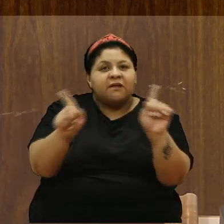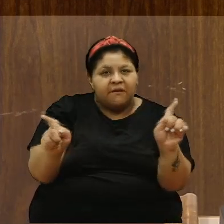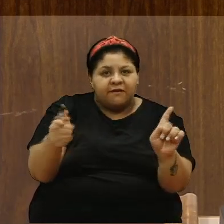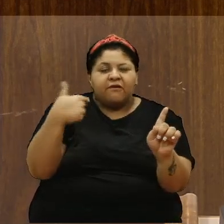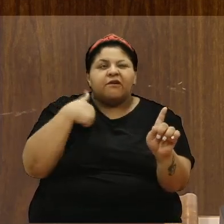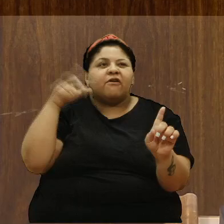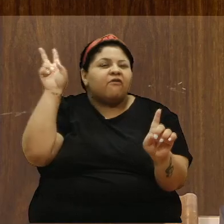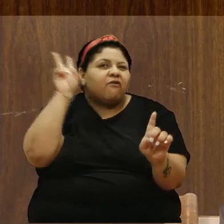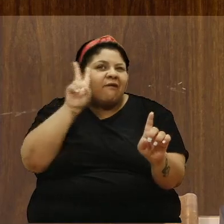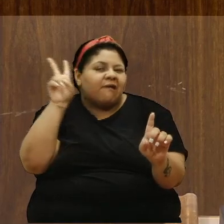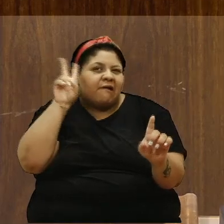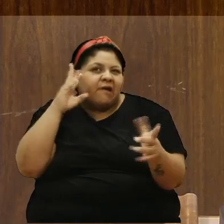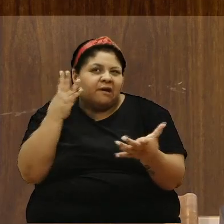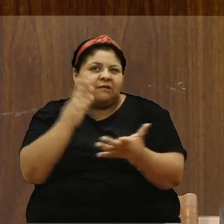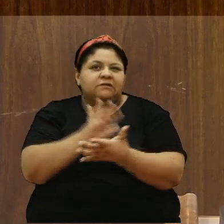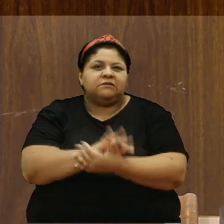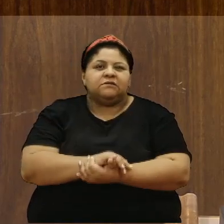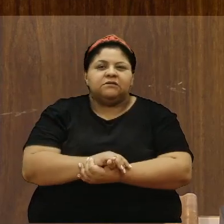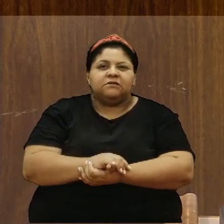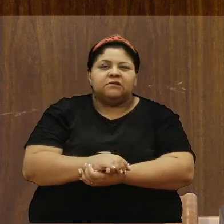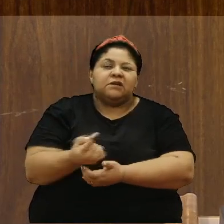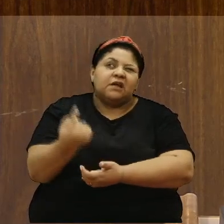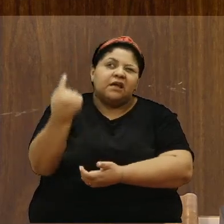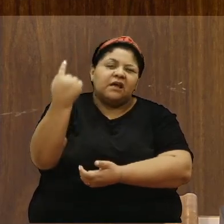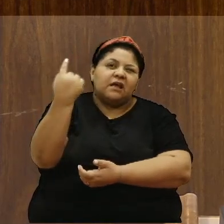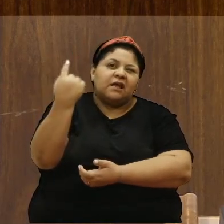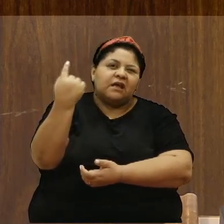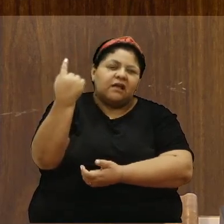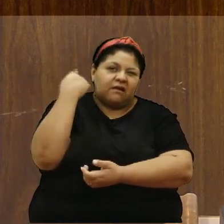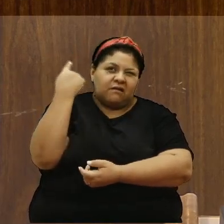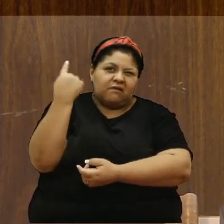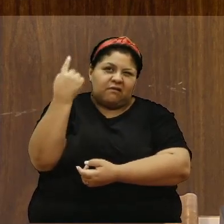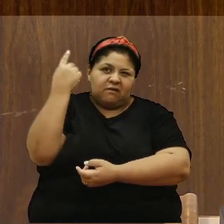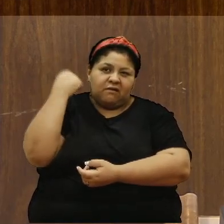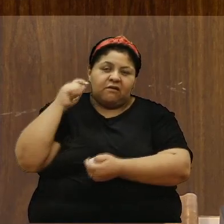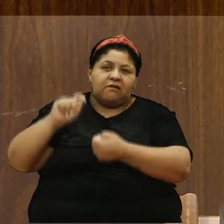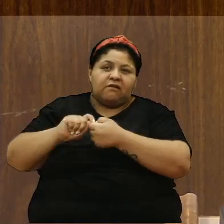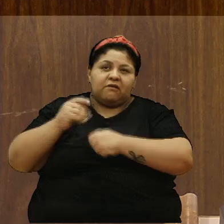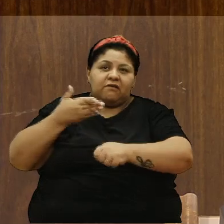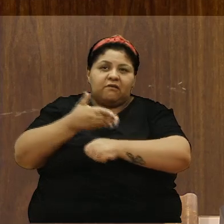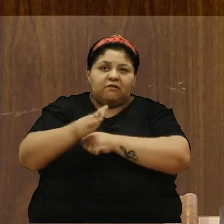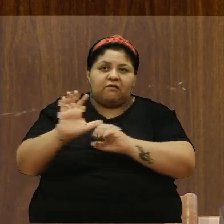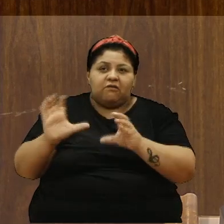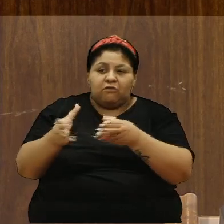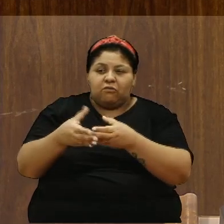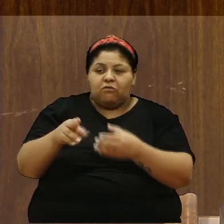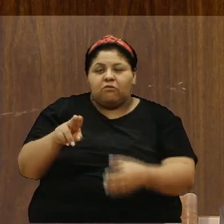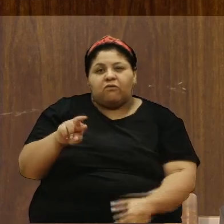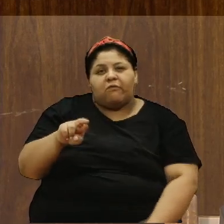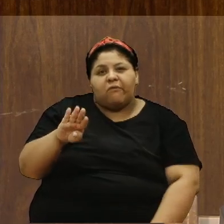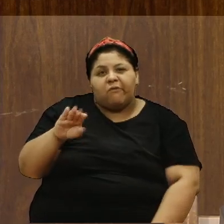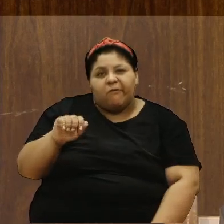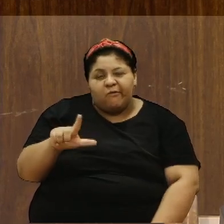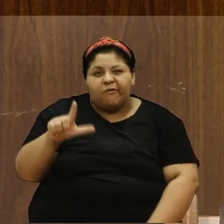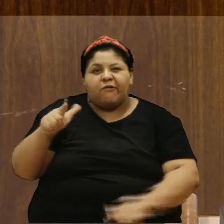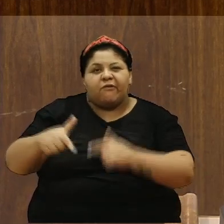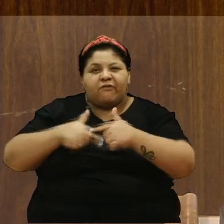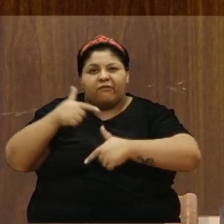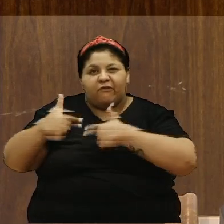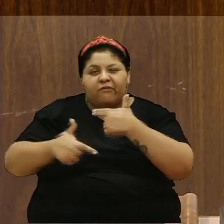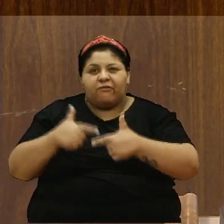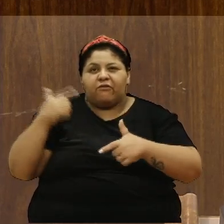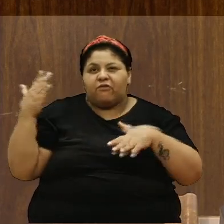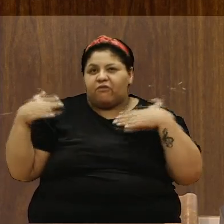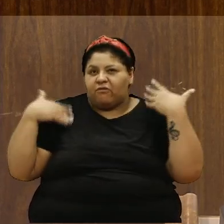eu lembro de uma vez, algum tempo eu fazia parte da rede Urbal, que trabalhava bem isso, né?